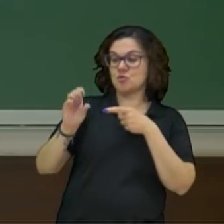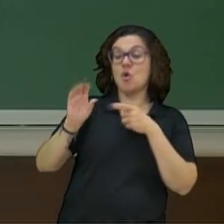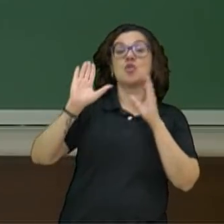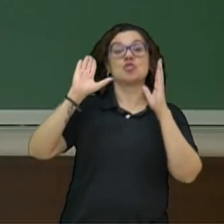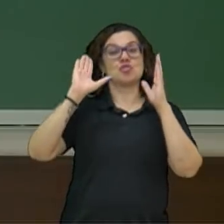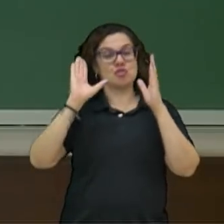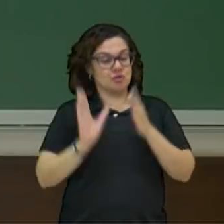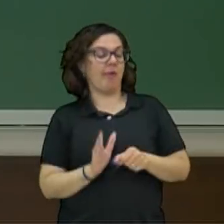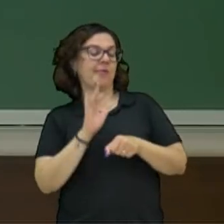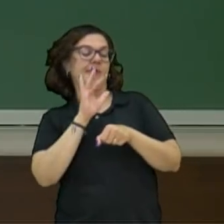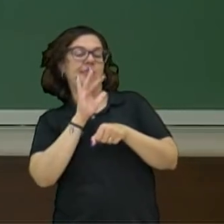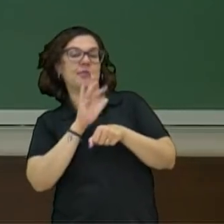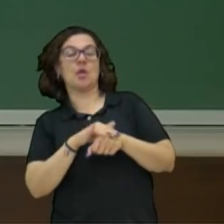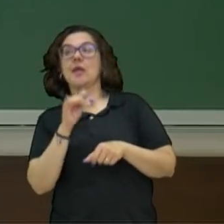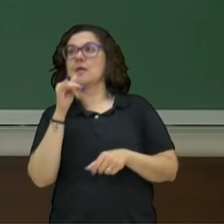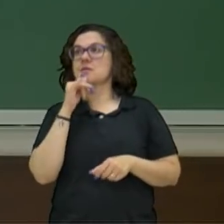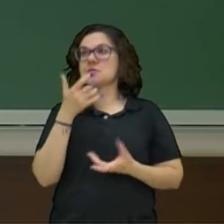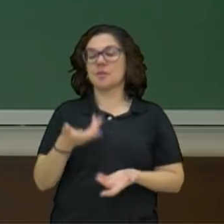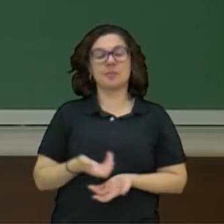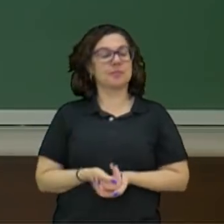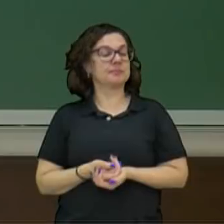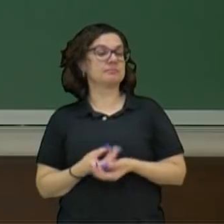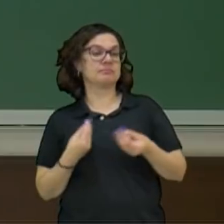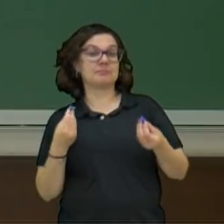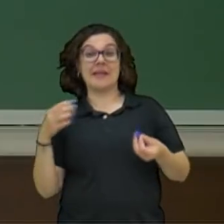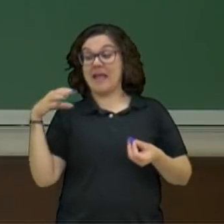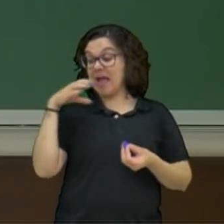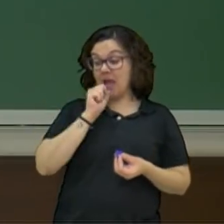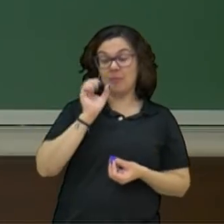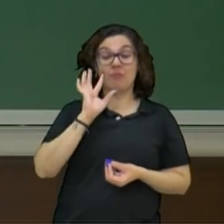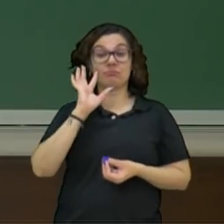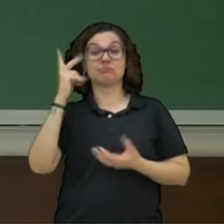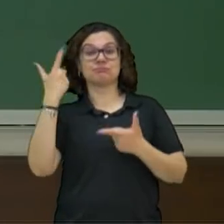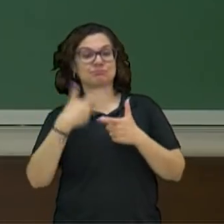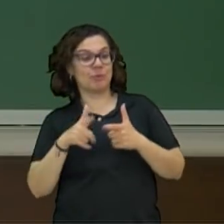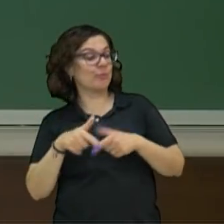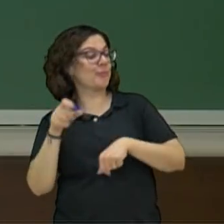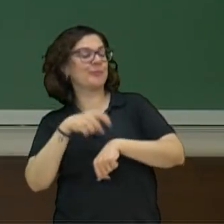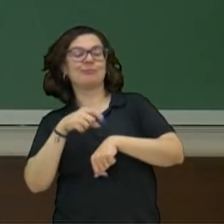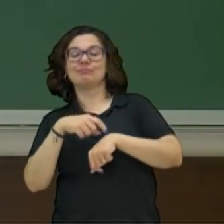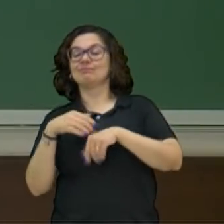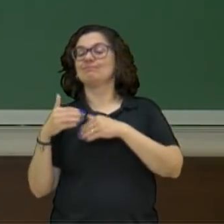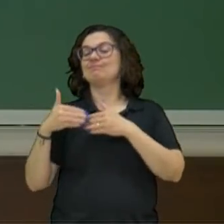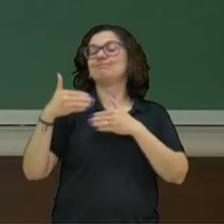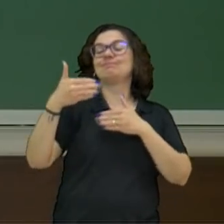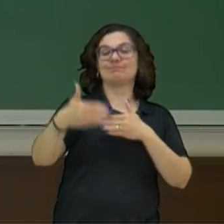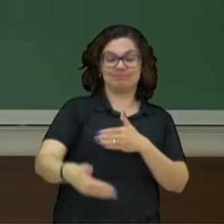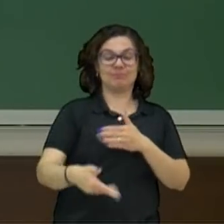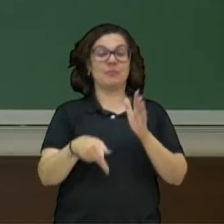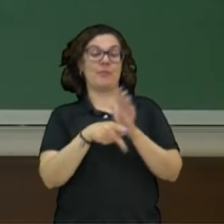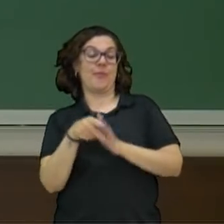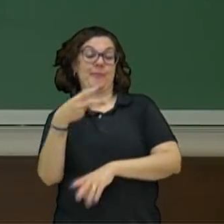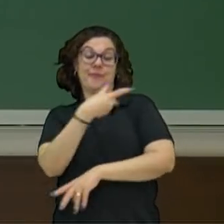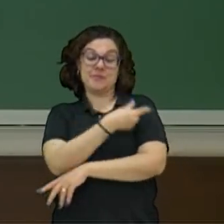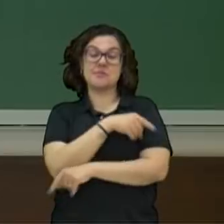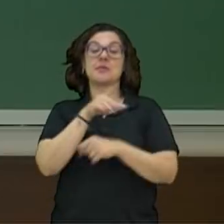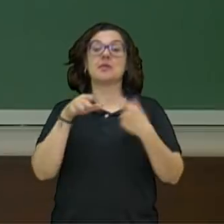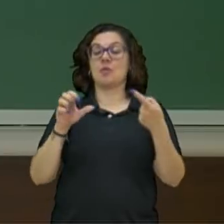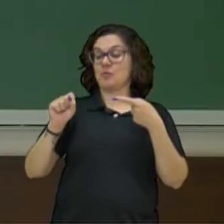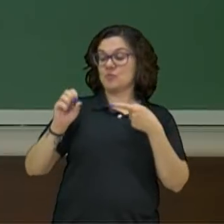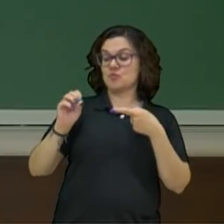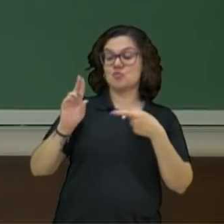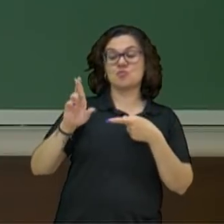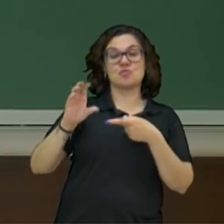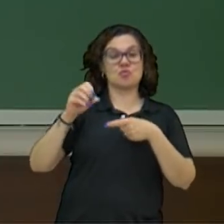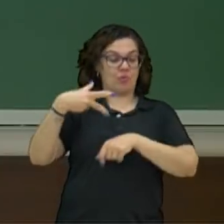pessoa sofreu ali uma situação emergencial e que não dá tempo de produzir anticorpos. Então, o que vai